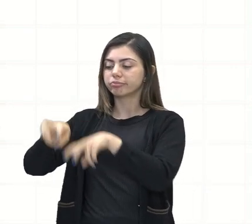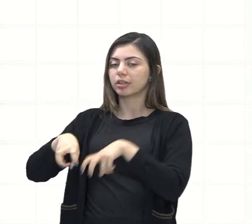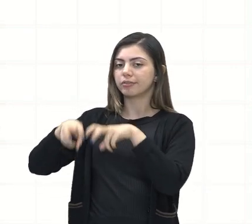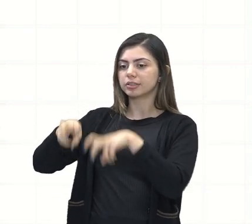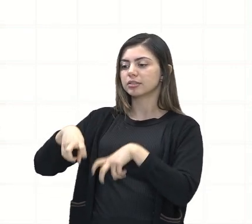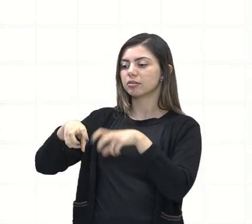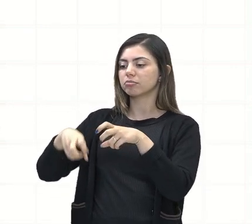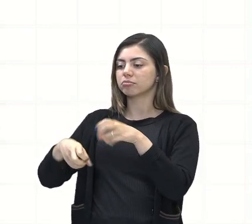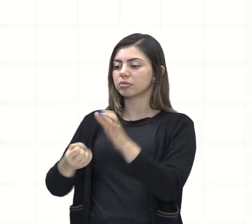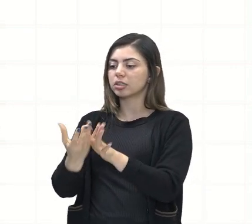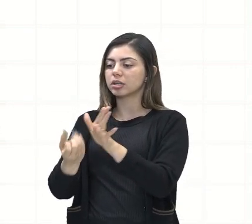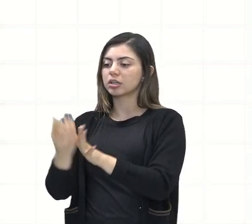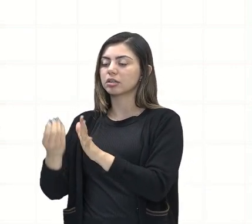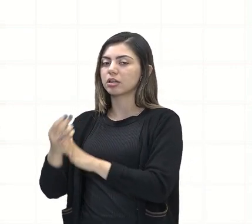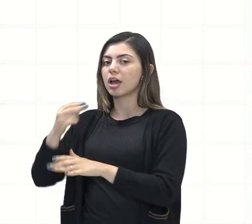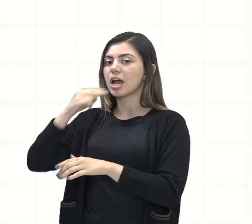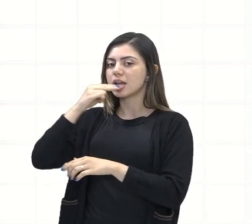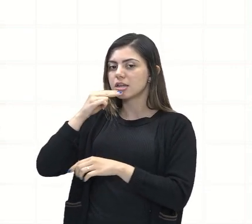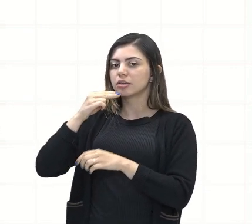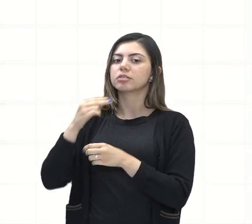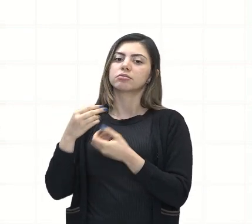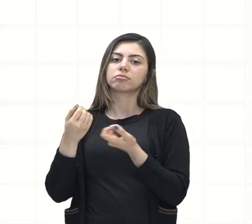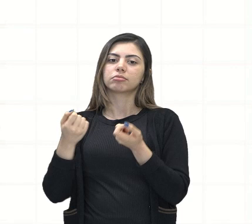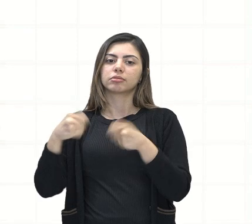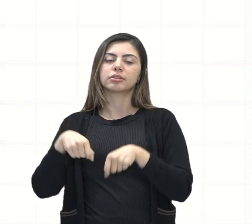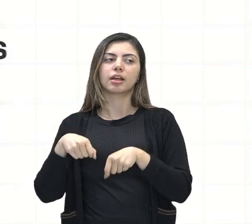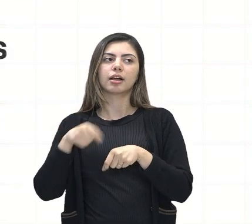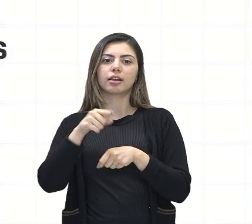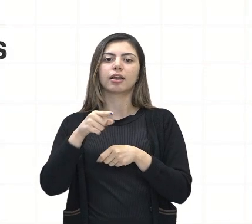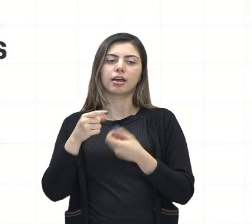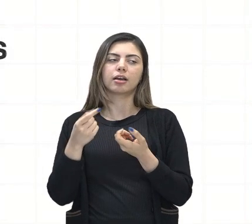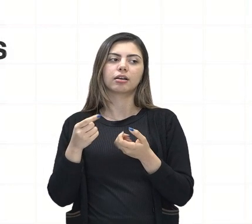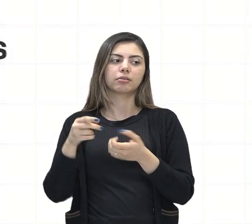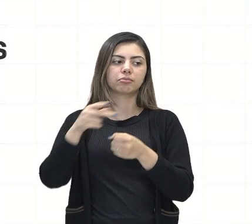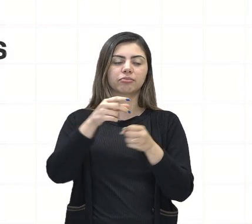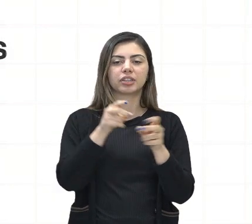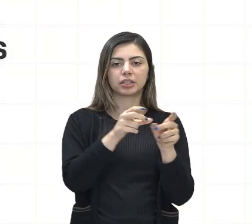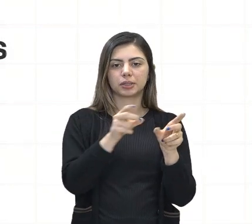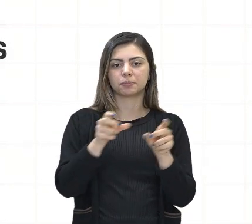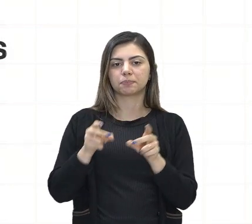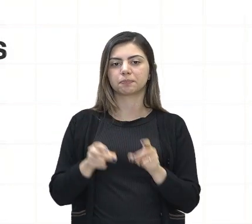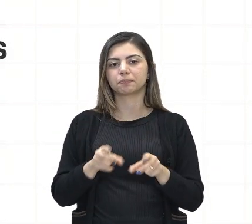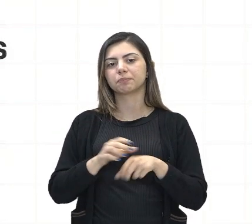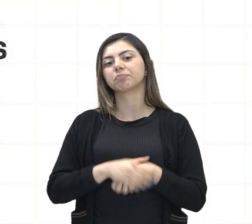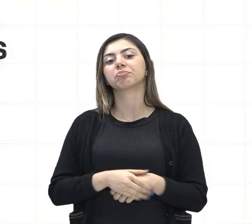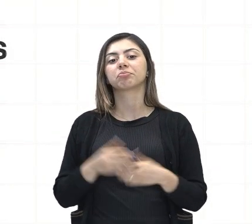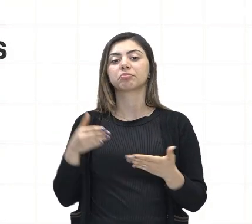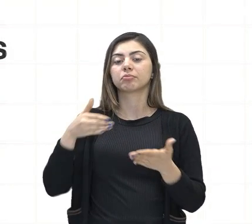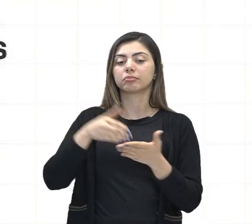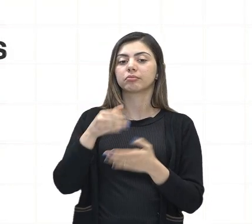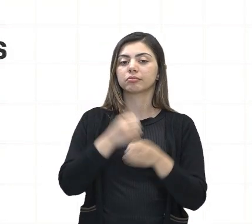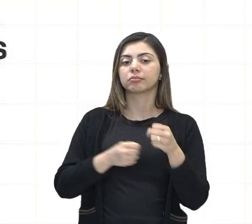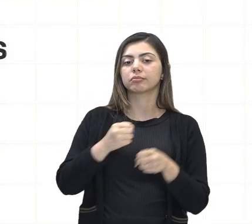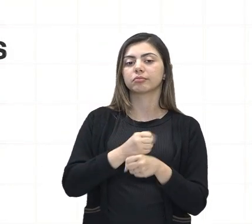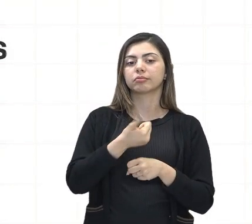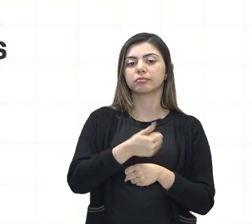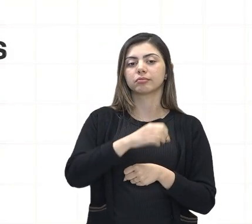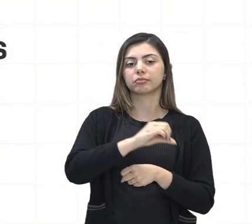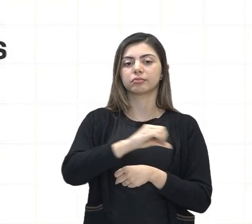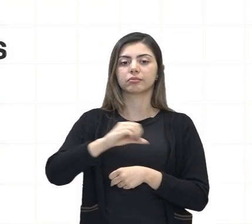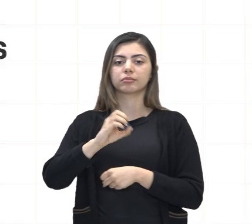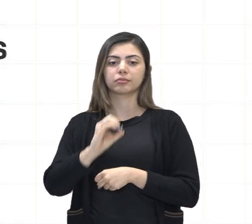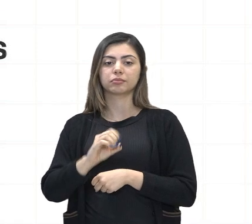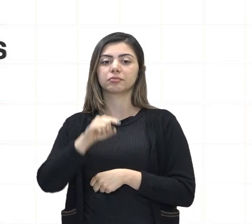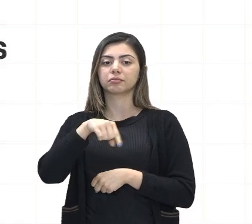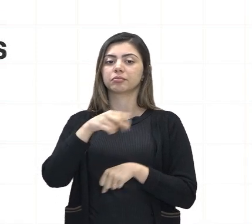de açúcar, né, enfim, para fora. Na próxima tela a gente vai ver aí que até 1990 esse país ele tinha uma